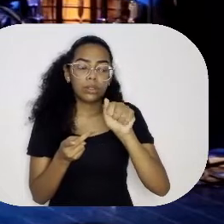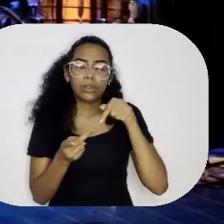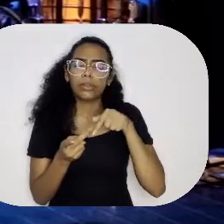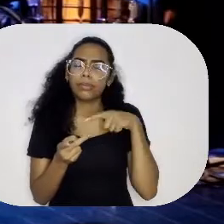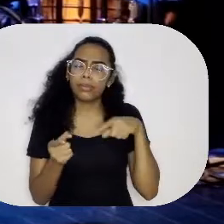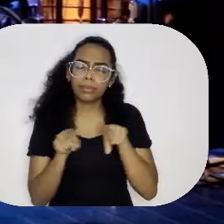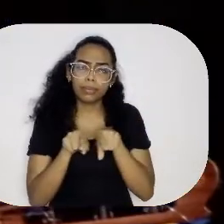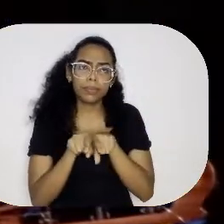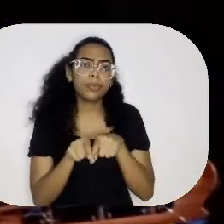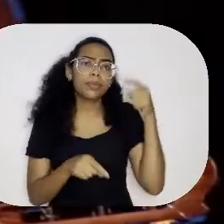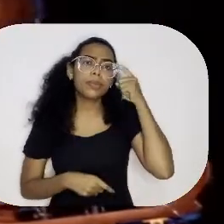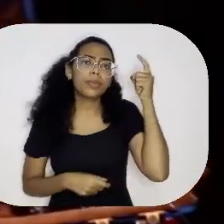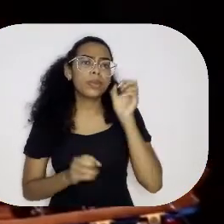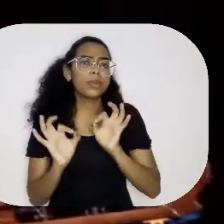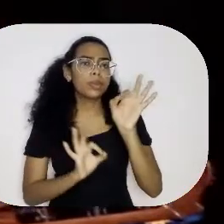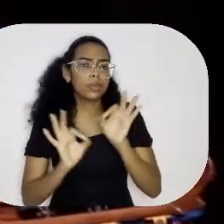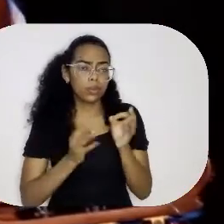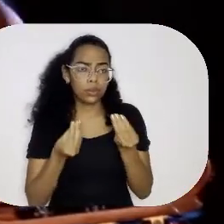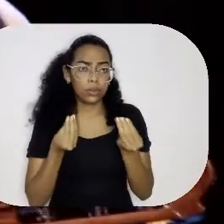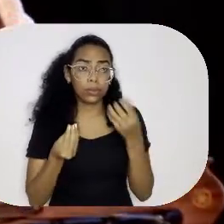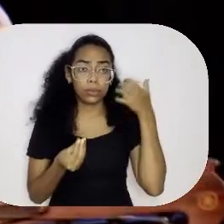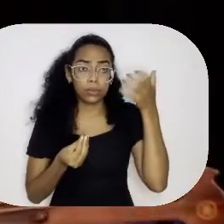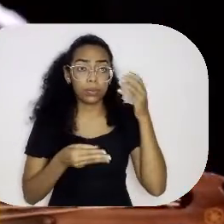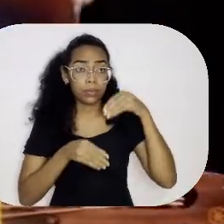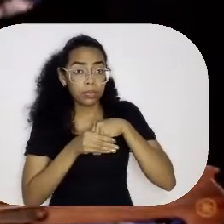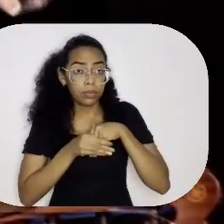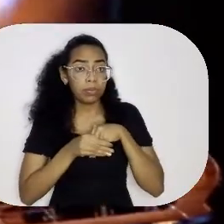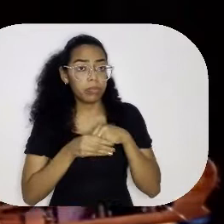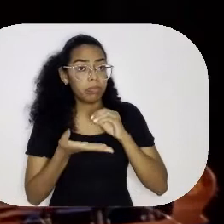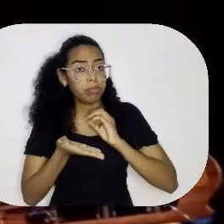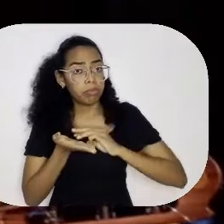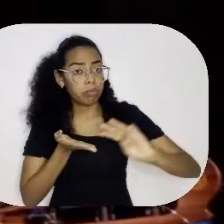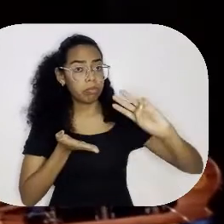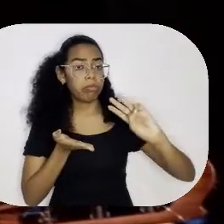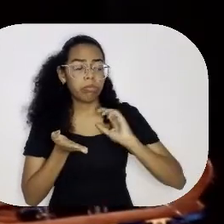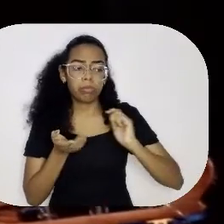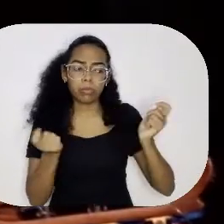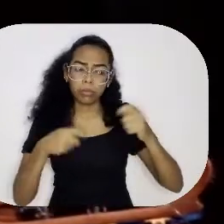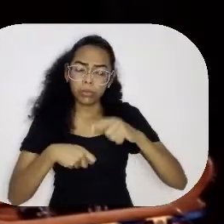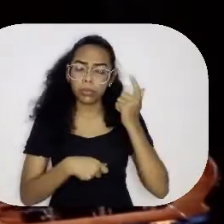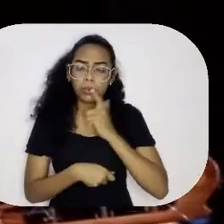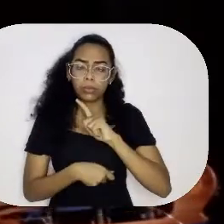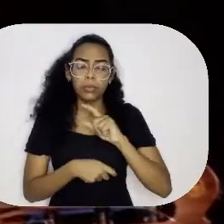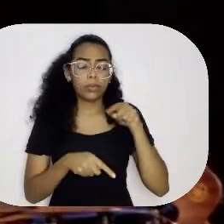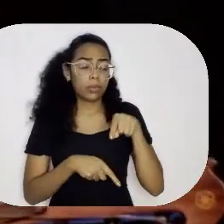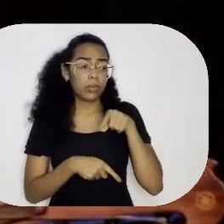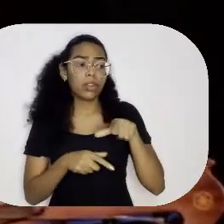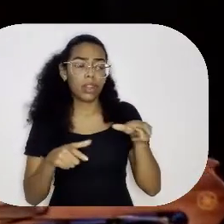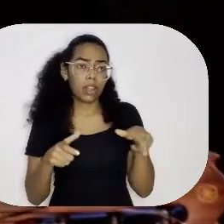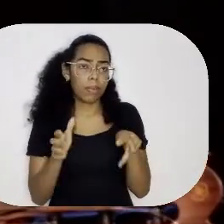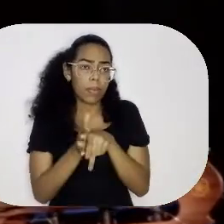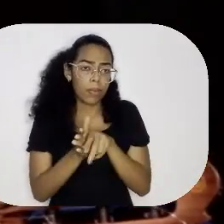cara que concebeu os arranjos do disco, eu mandei as músicas para ele, voz e violão, ele fez os arranjos. Marco Lobo no Rio colocou percussão. É um álbum